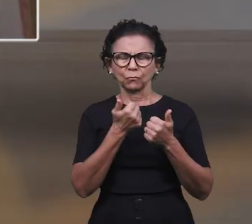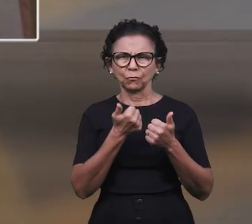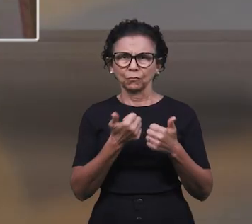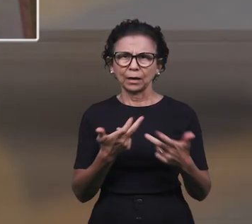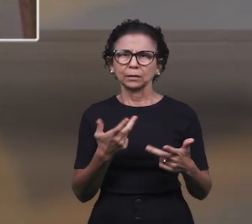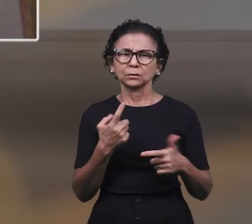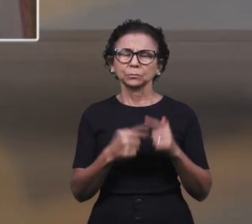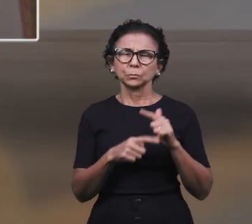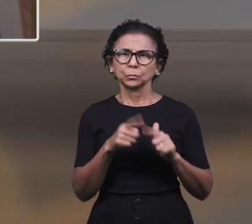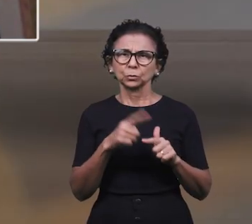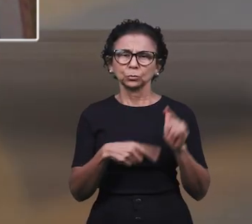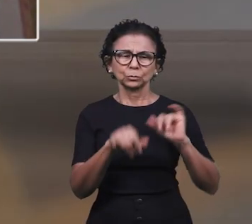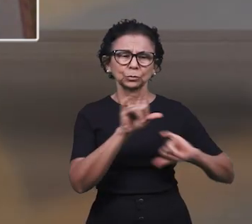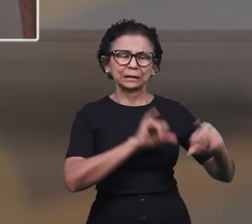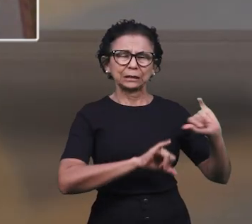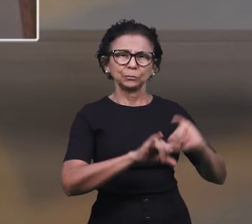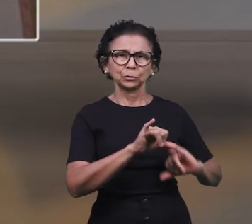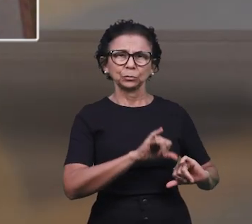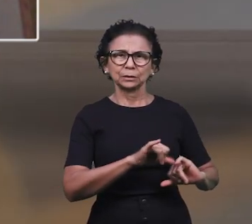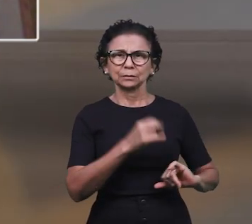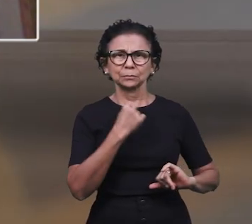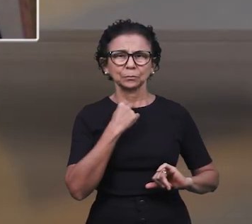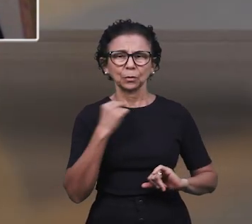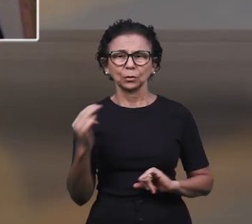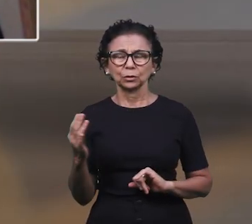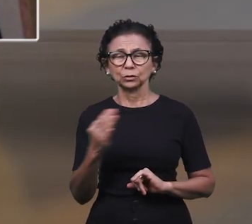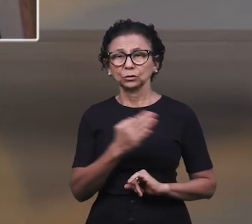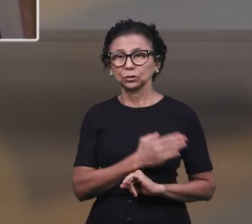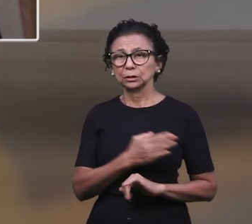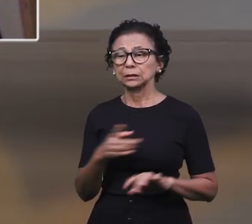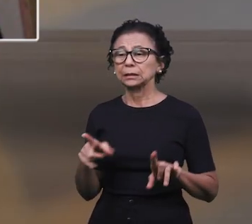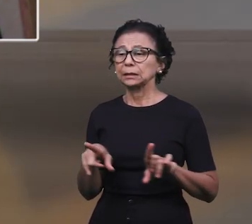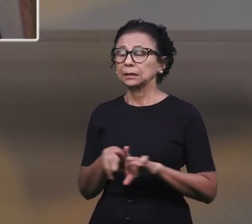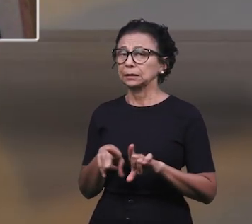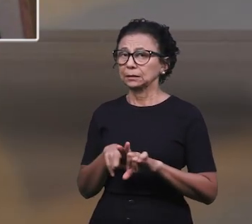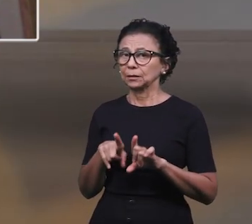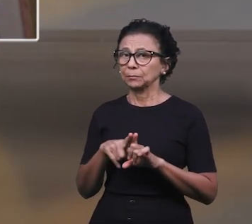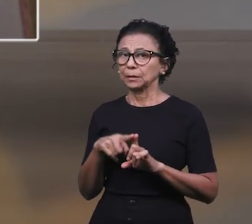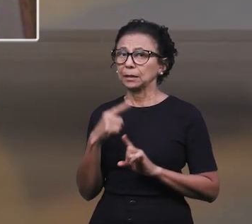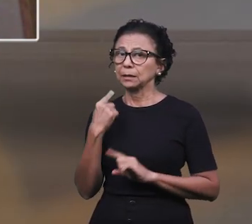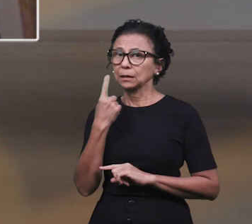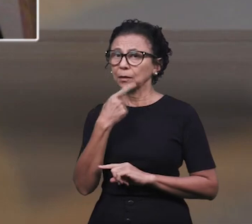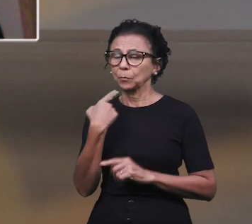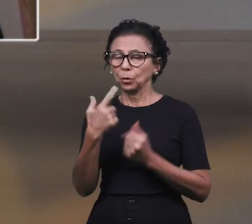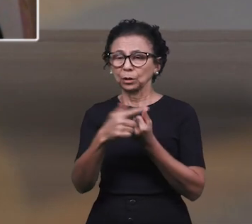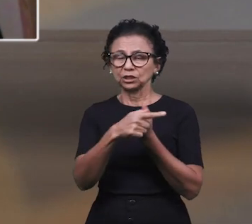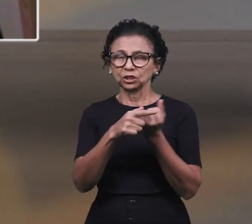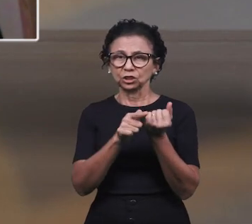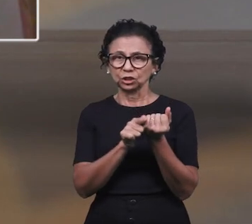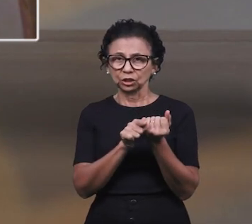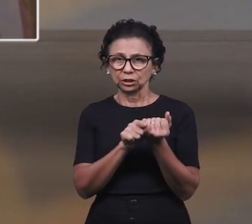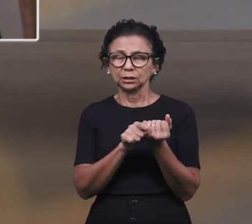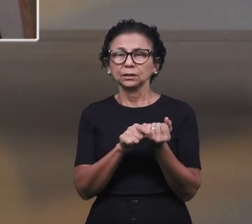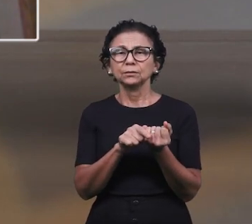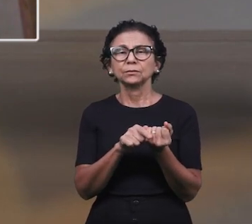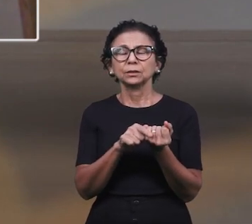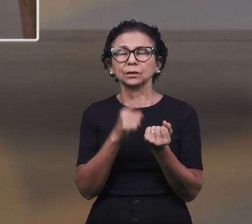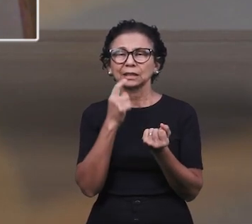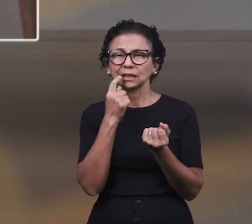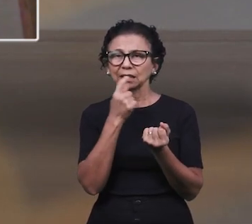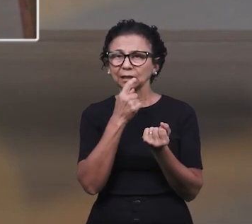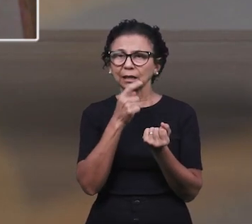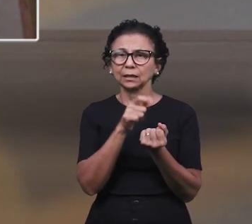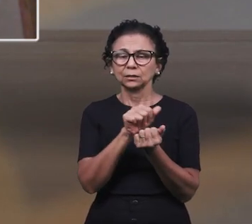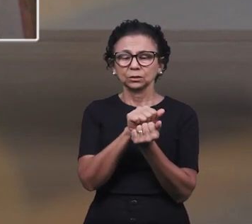são naturais, para que a imunologia da boca ali, a gengiva, a superfície do